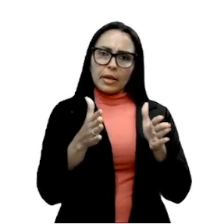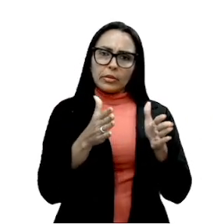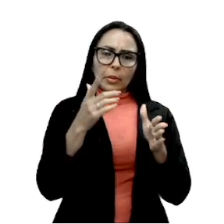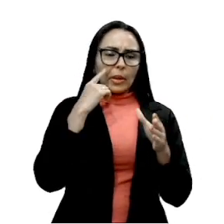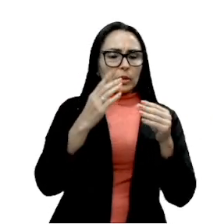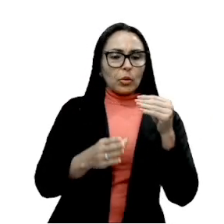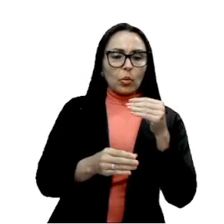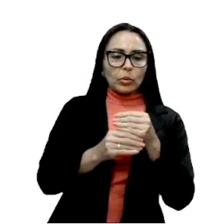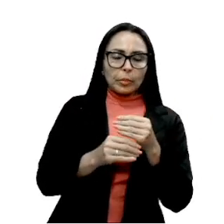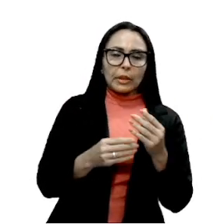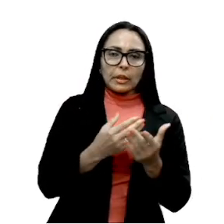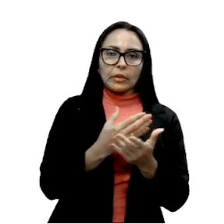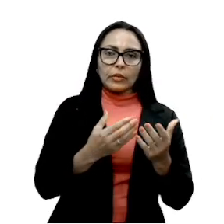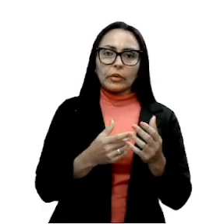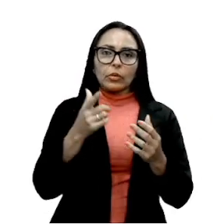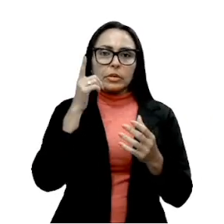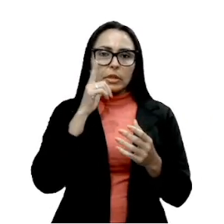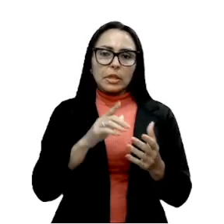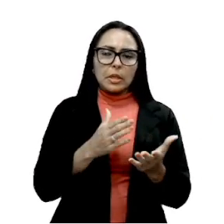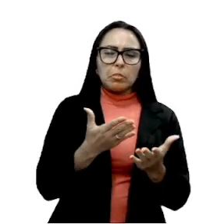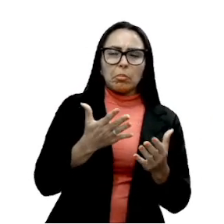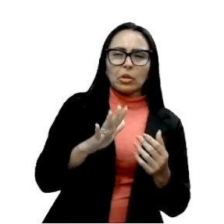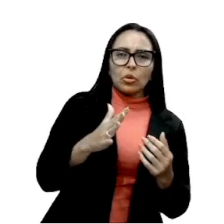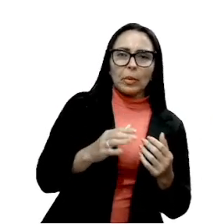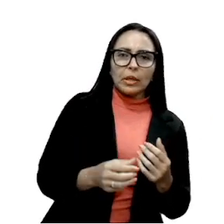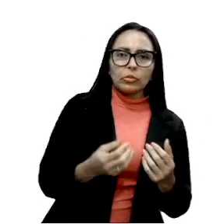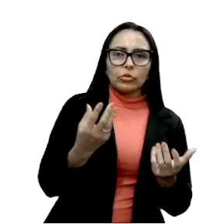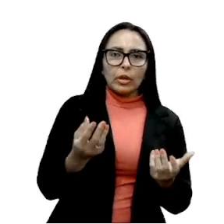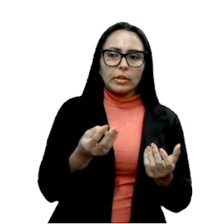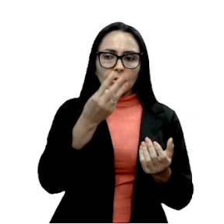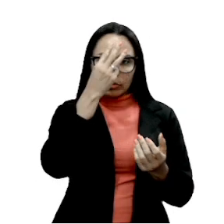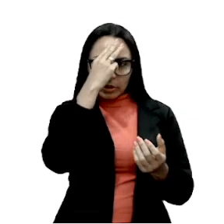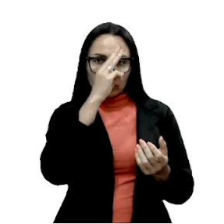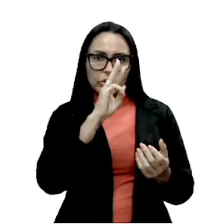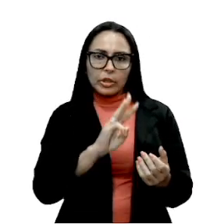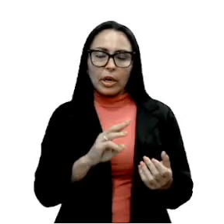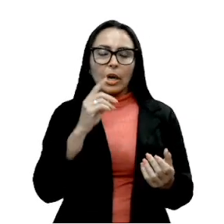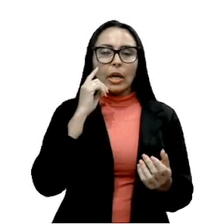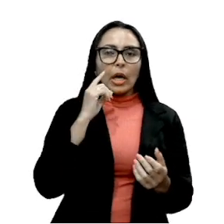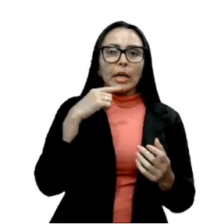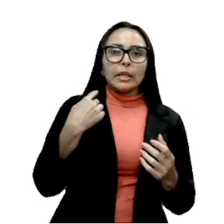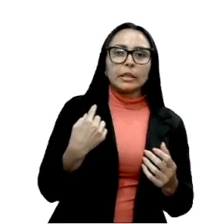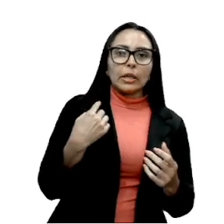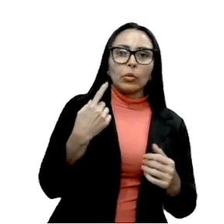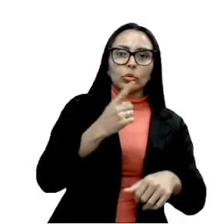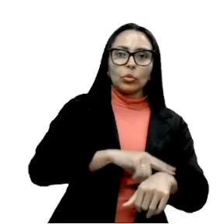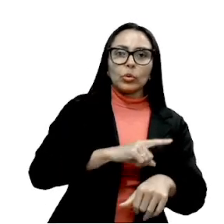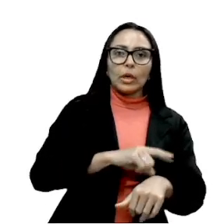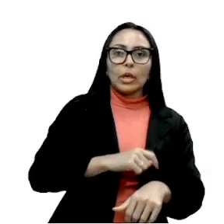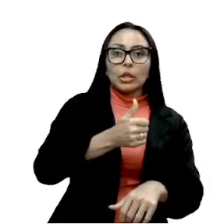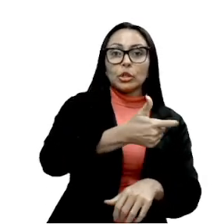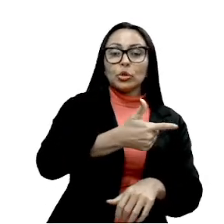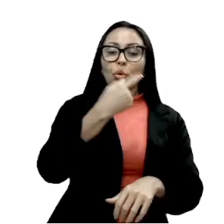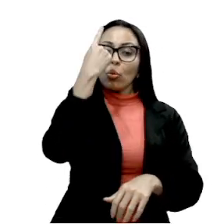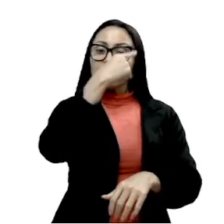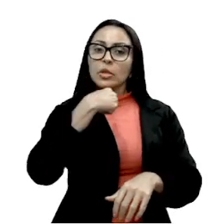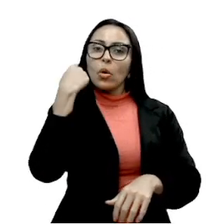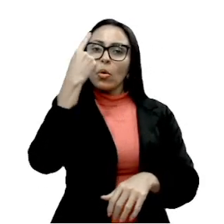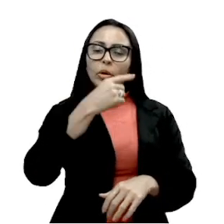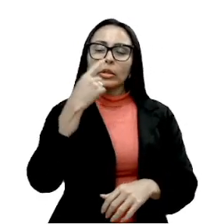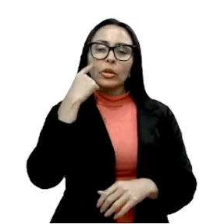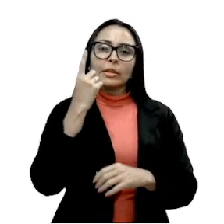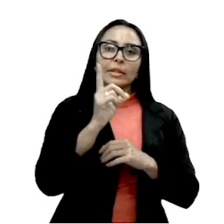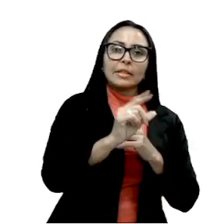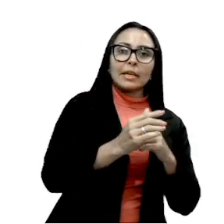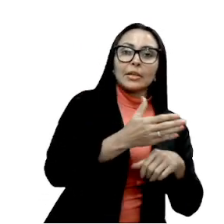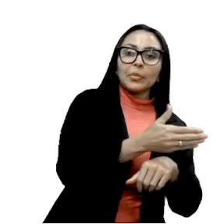vai consumir aí 3 diárias. E uma diária tem a duração de 12 horas. E claro, que conta da saída do profissional da